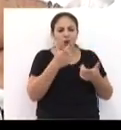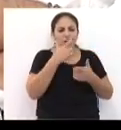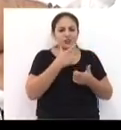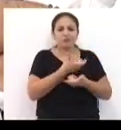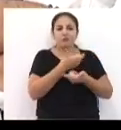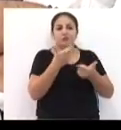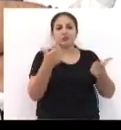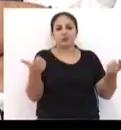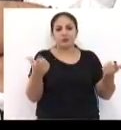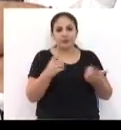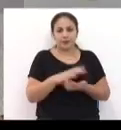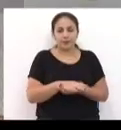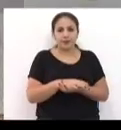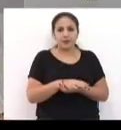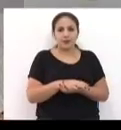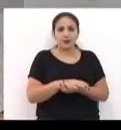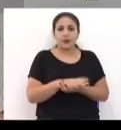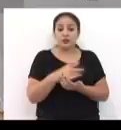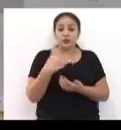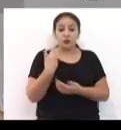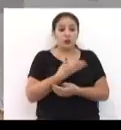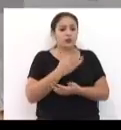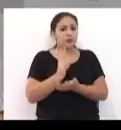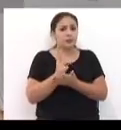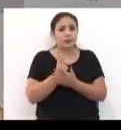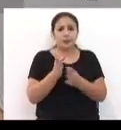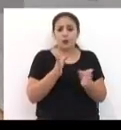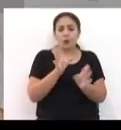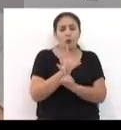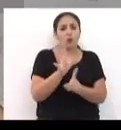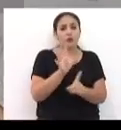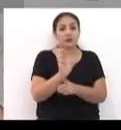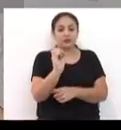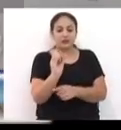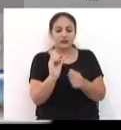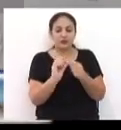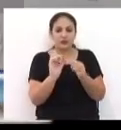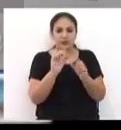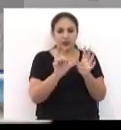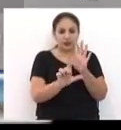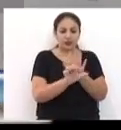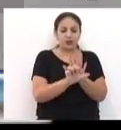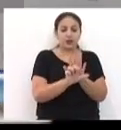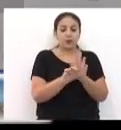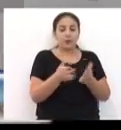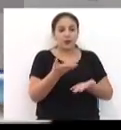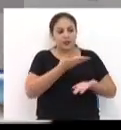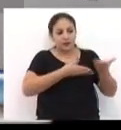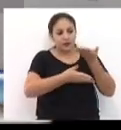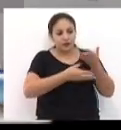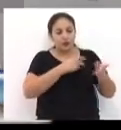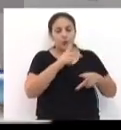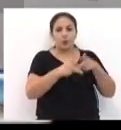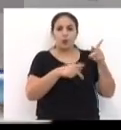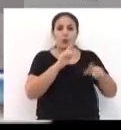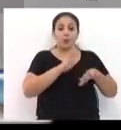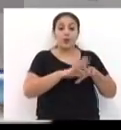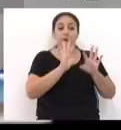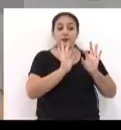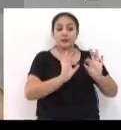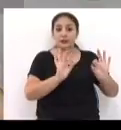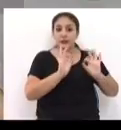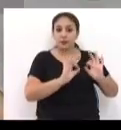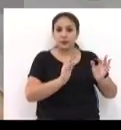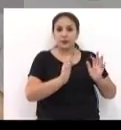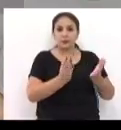tornou muito abrangente. O Sinduscom sempre se colocou contra isso. Se quiser fazer uma lei para beneficiar aquela pessoa